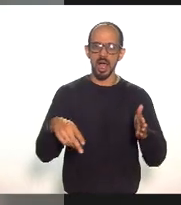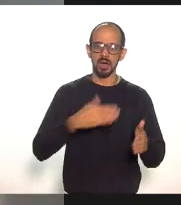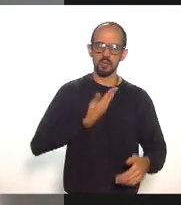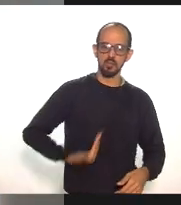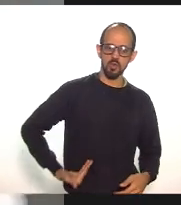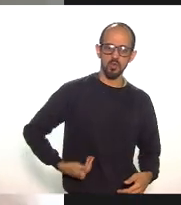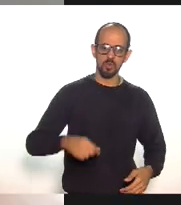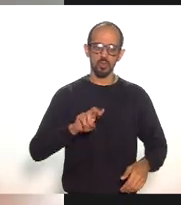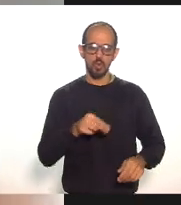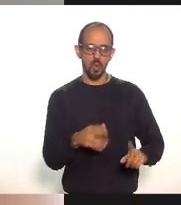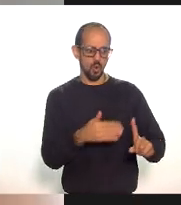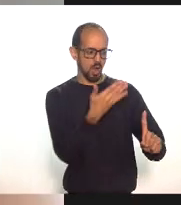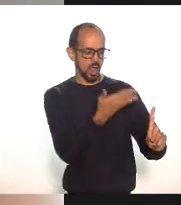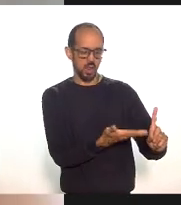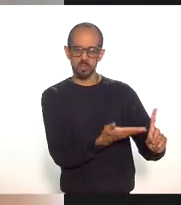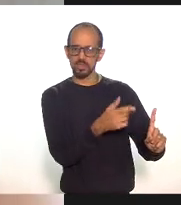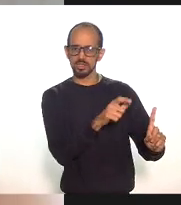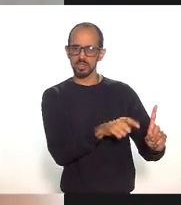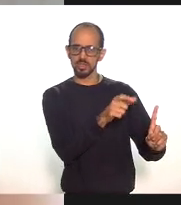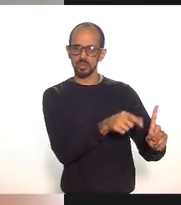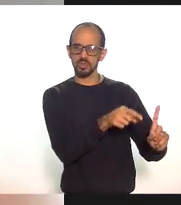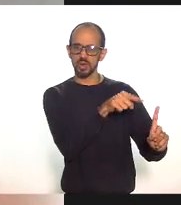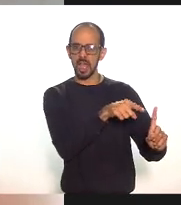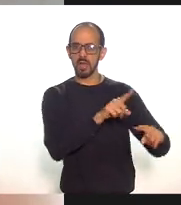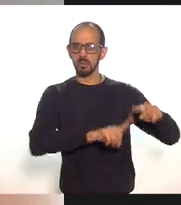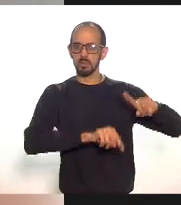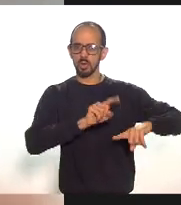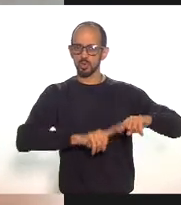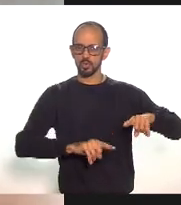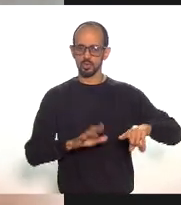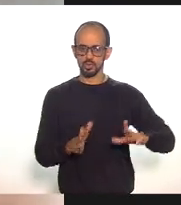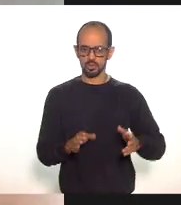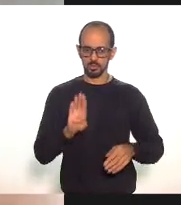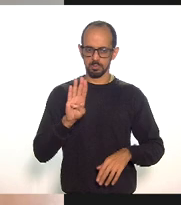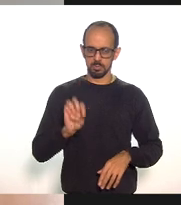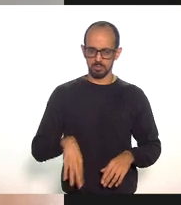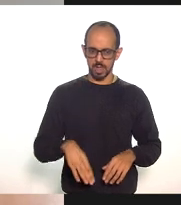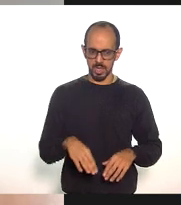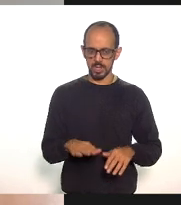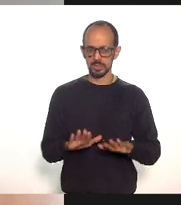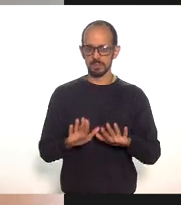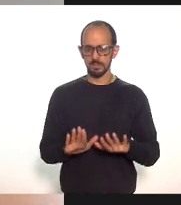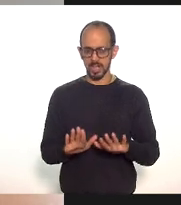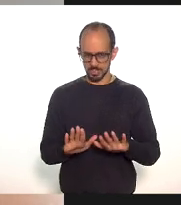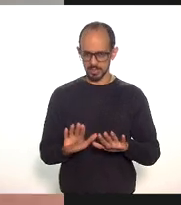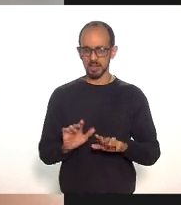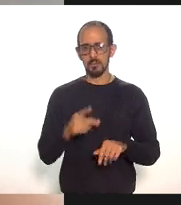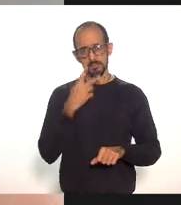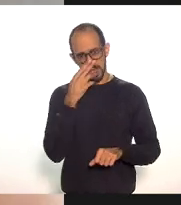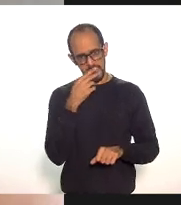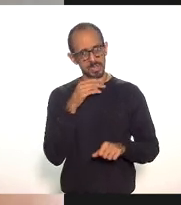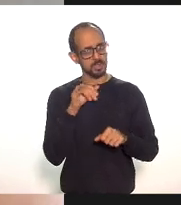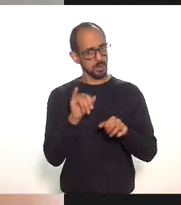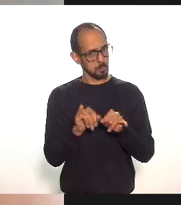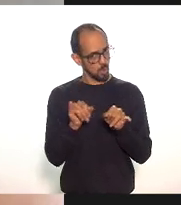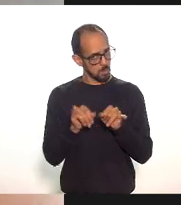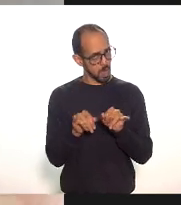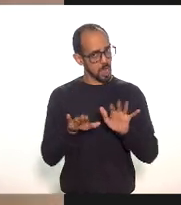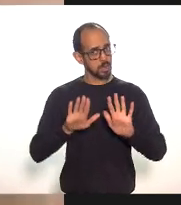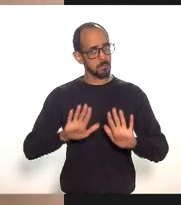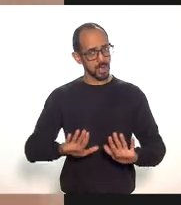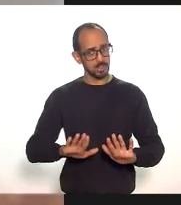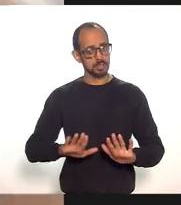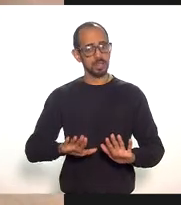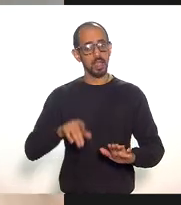reconhecer determinados produtos e bens do Rio de Janeiro como propriedade material, o que pode parecer uma bobagem para alguns, é